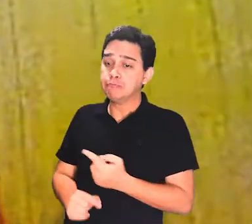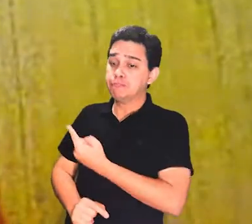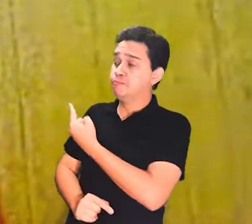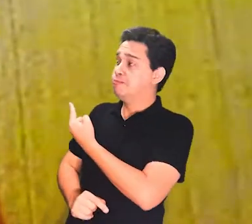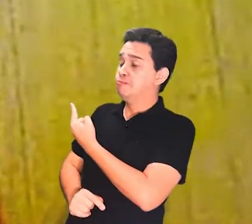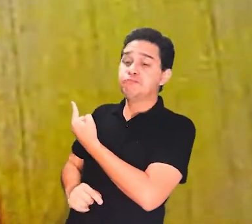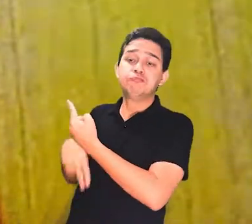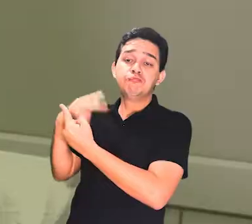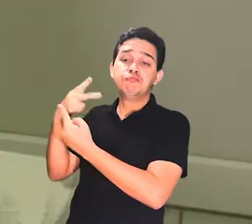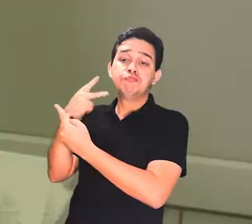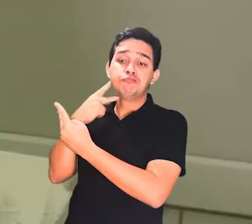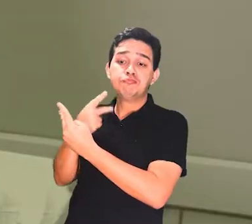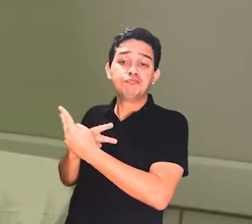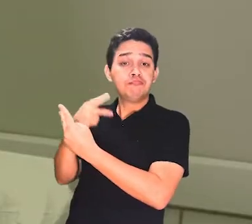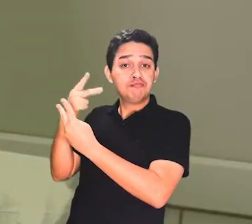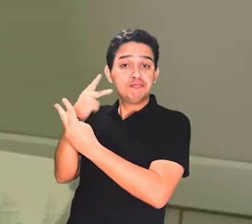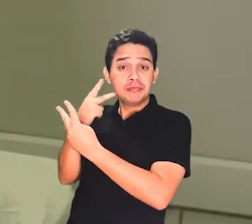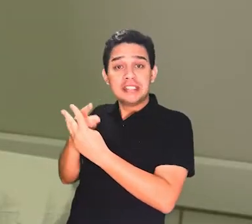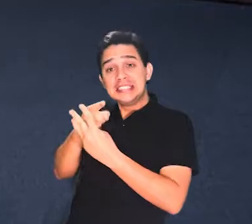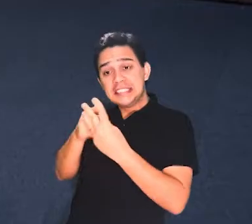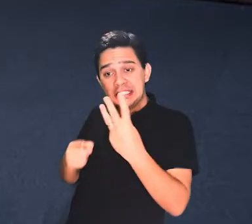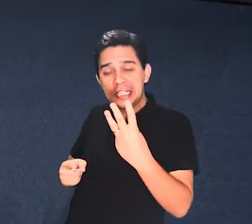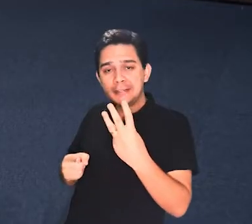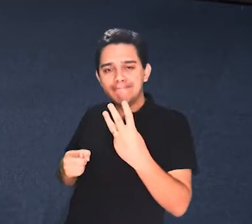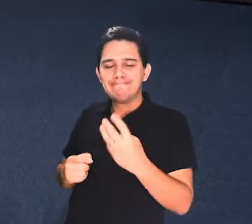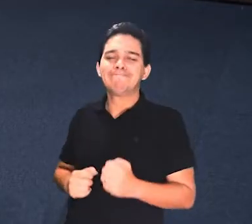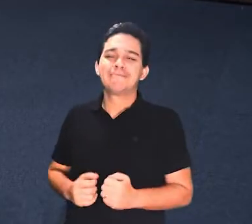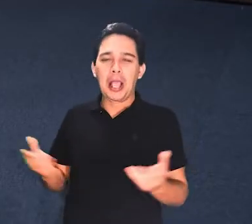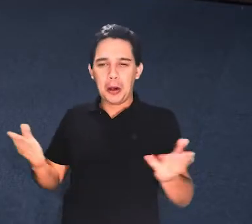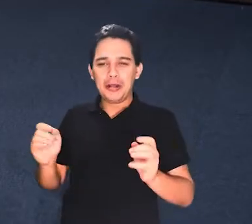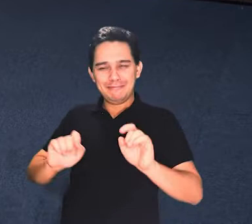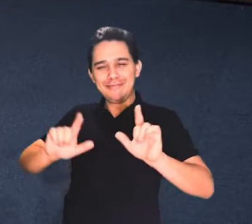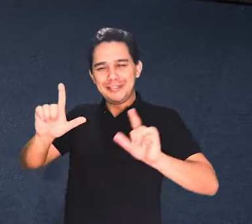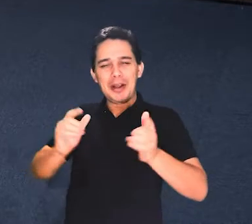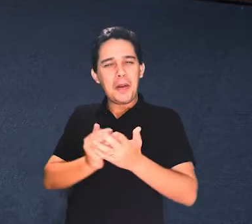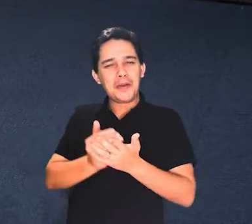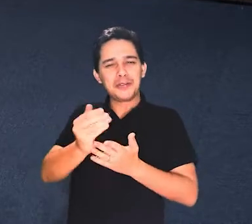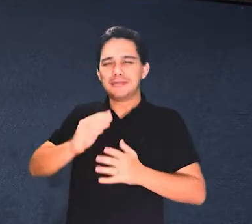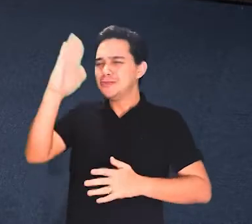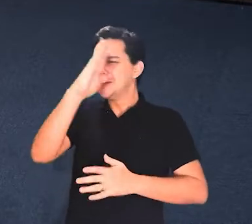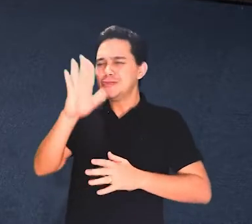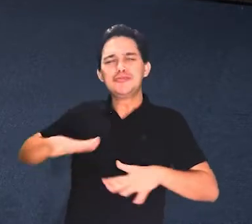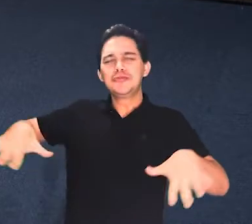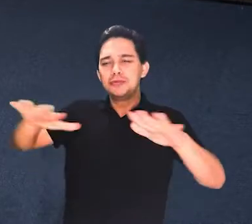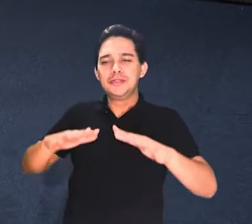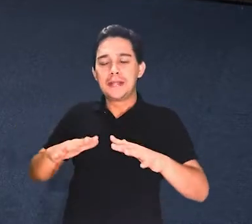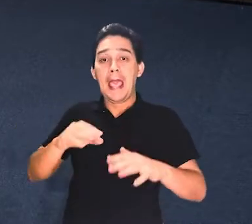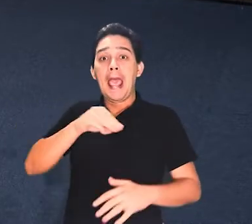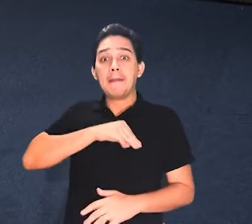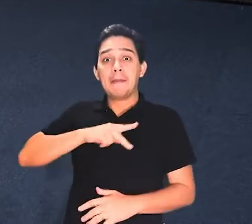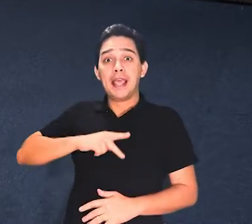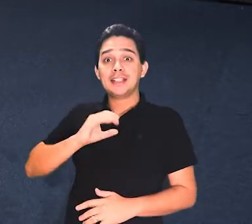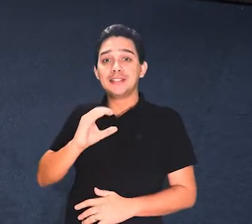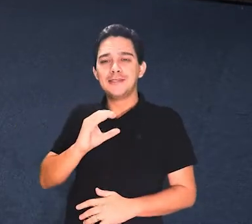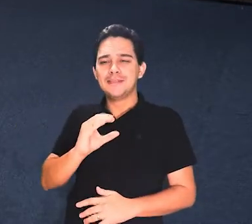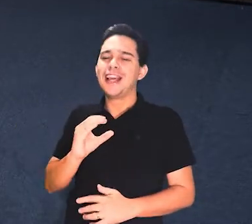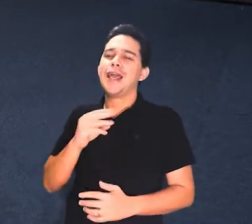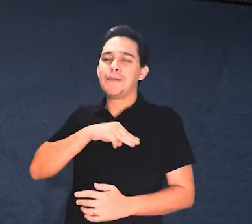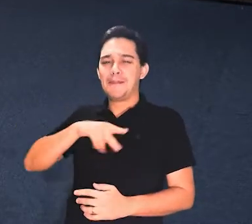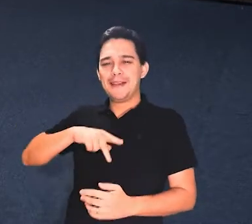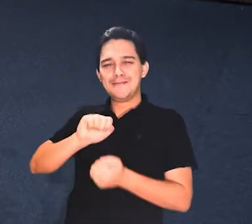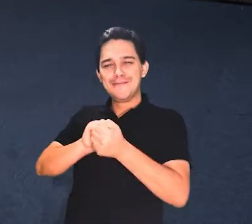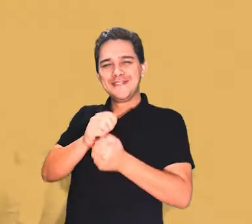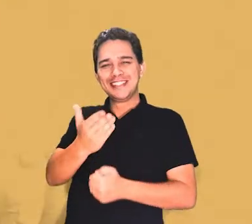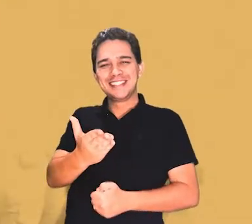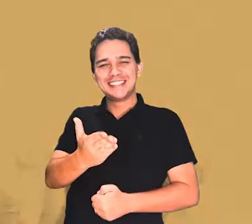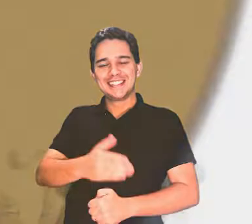Renata Scharfstein e Márcia Lustosa. Está no ar, para todo o Brasil, MP Cidadão. É o Ministério Público mais perto de